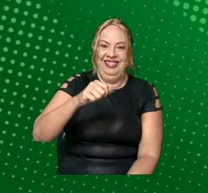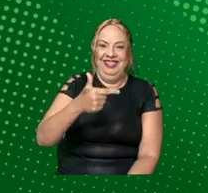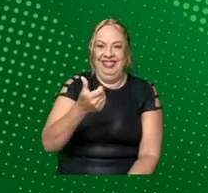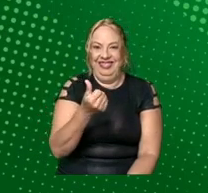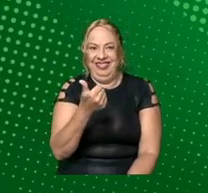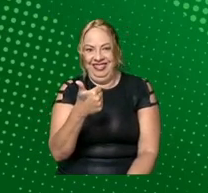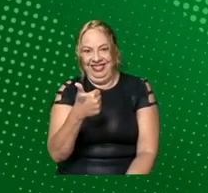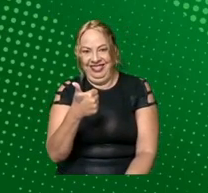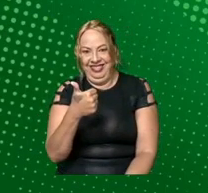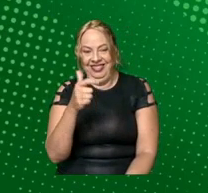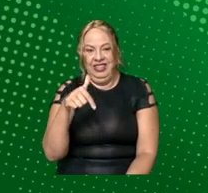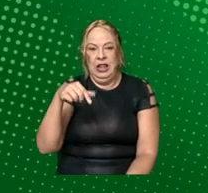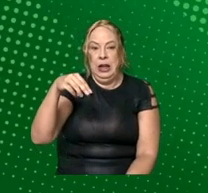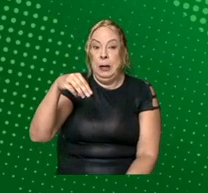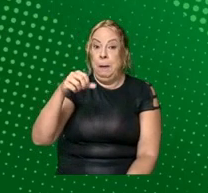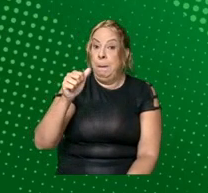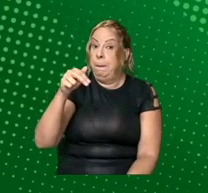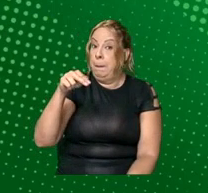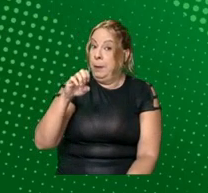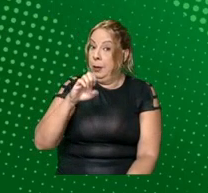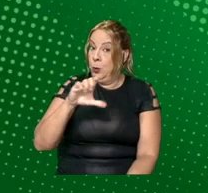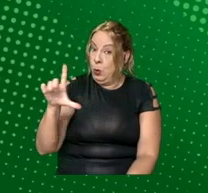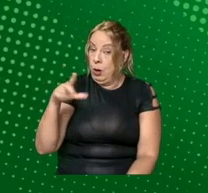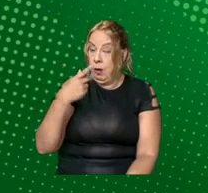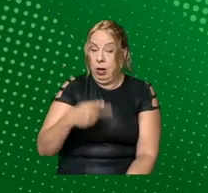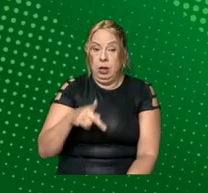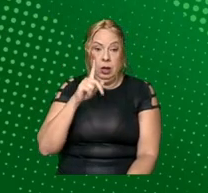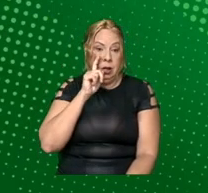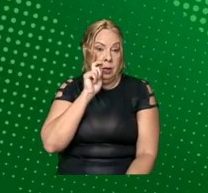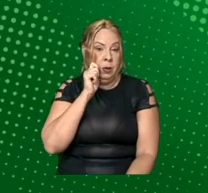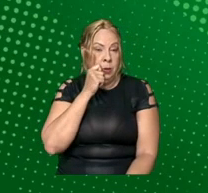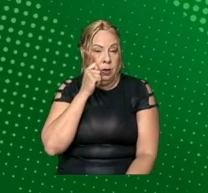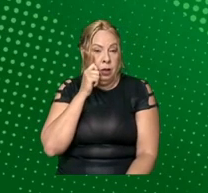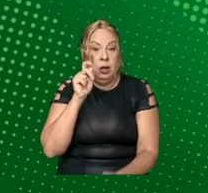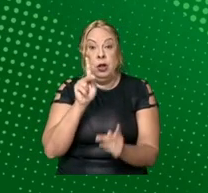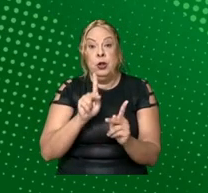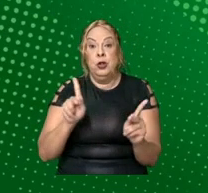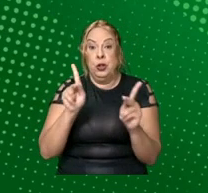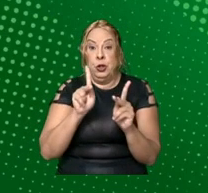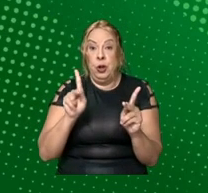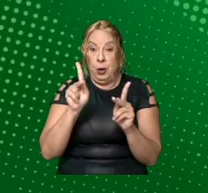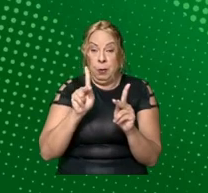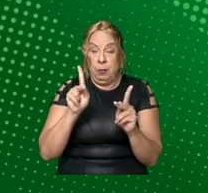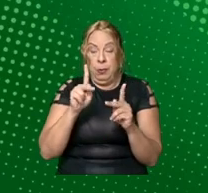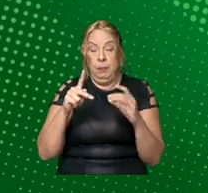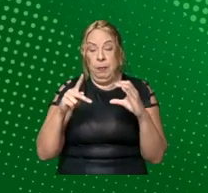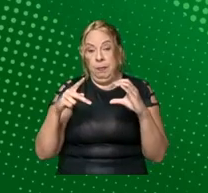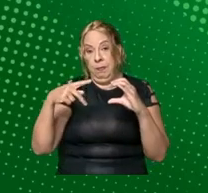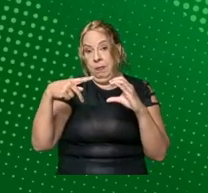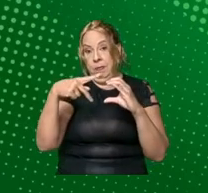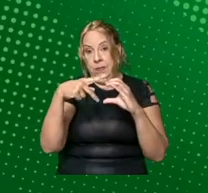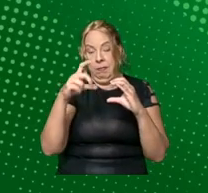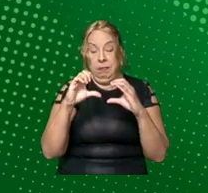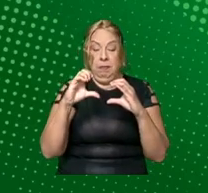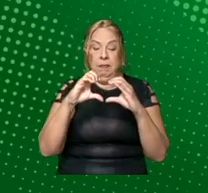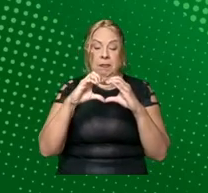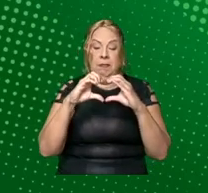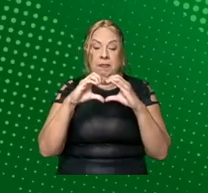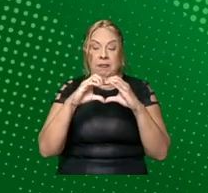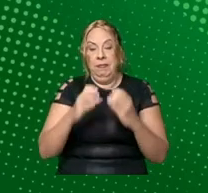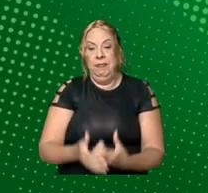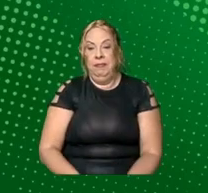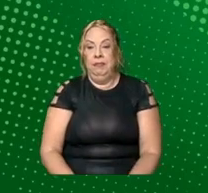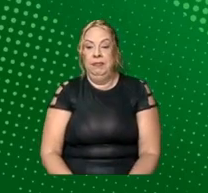119261 é Manuel. Manuel aqui de Aracaju, Manuel. Adquiriu no Shopping Prêmio e leva 500 reais já aqui. E agora, vamos lá!